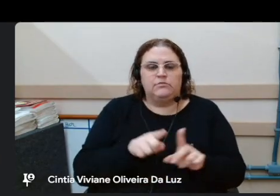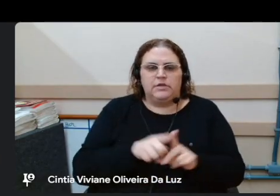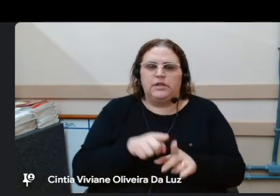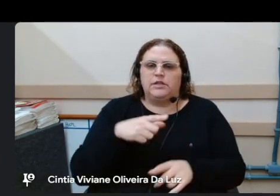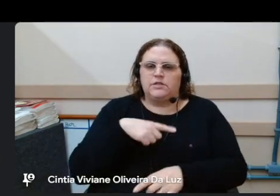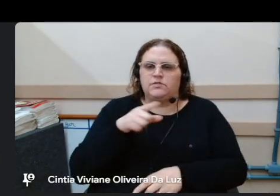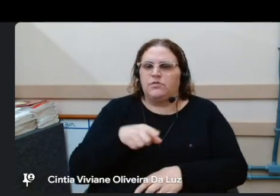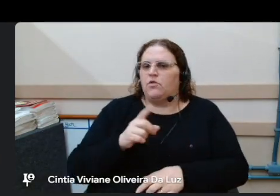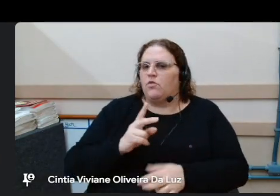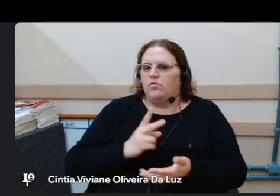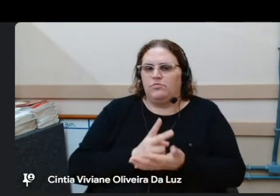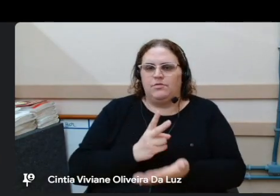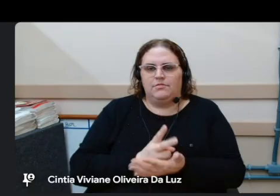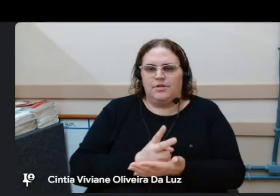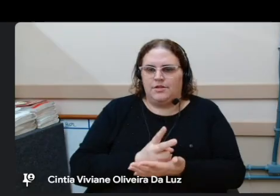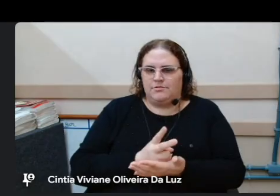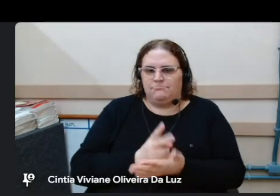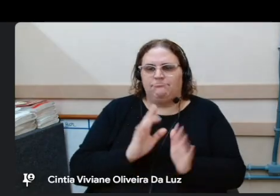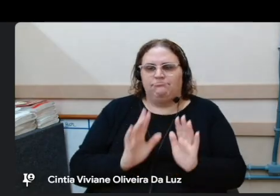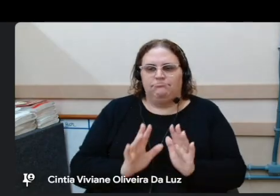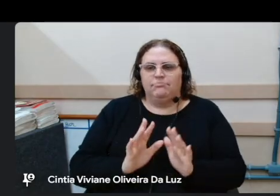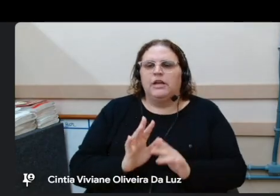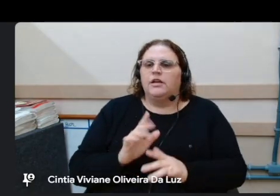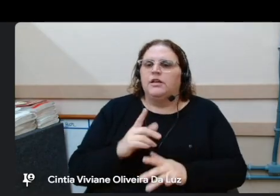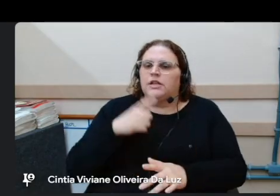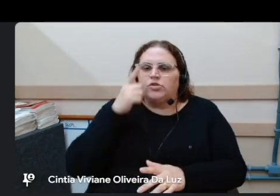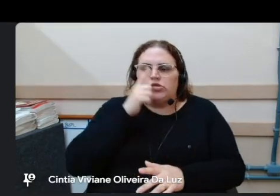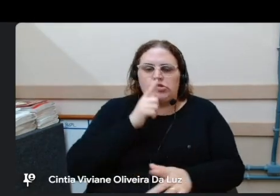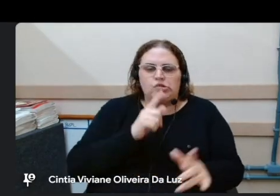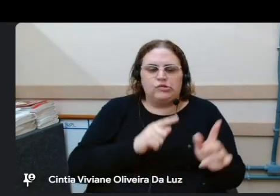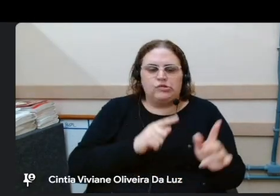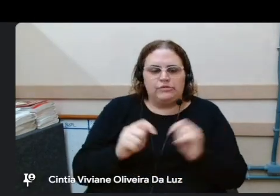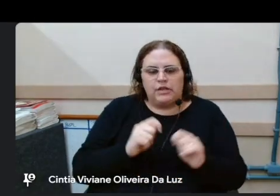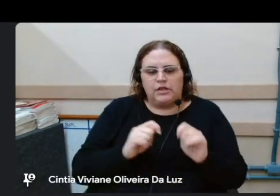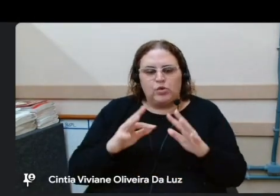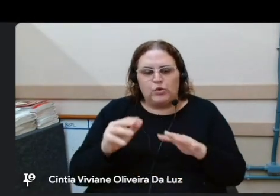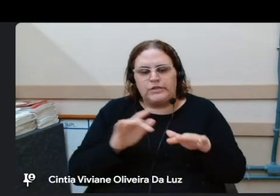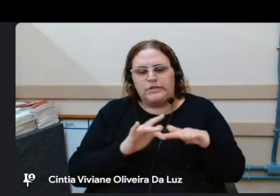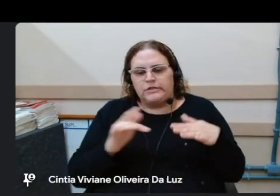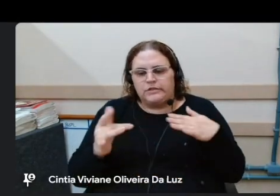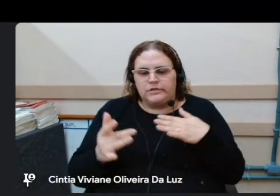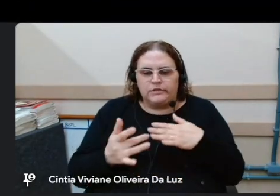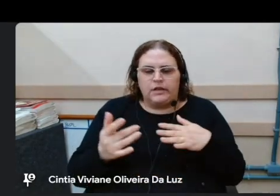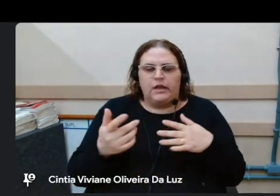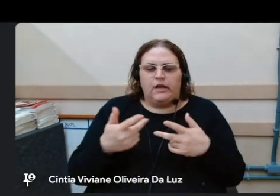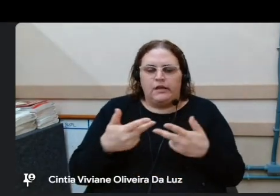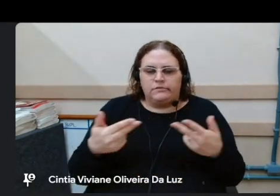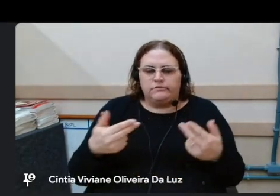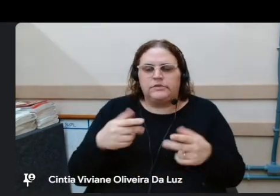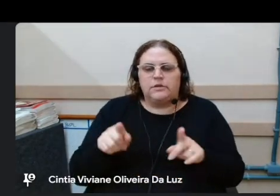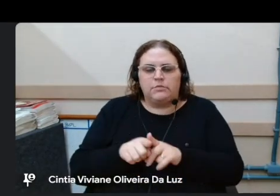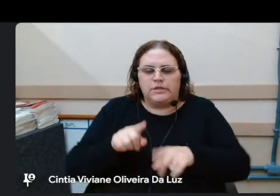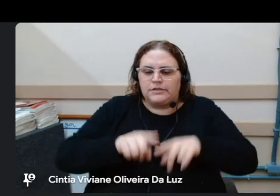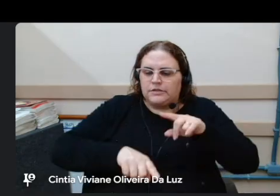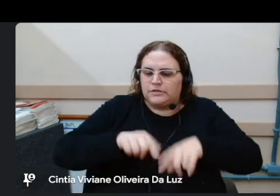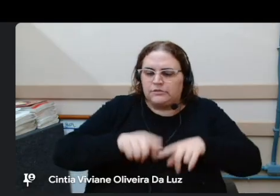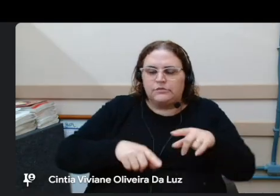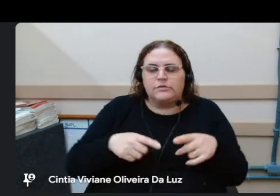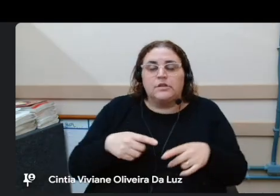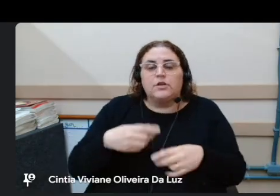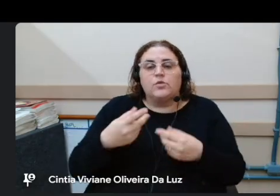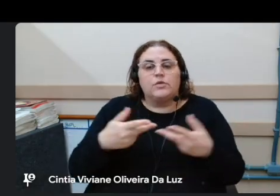na dança isso também tem sido uma constante né tanto de gerenciar todas essas redes e esses